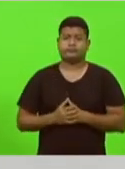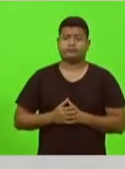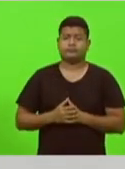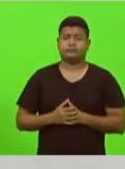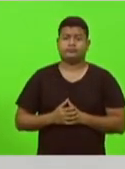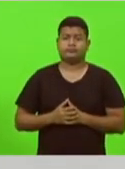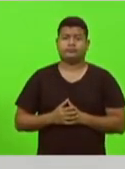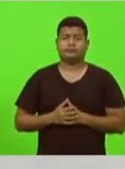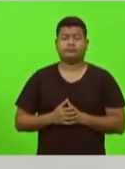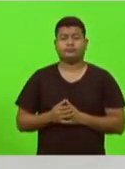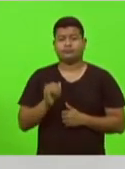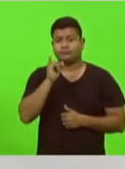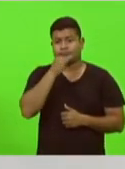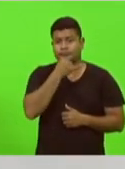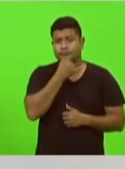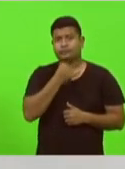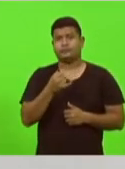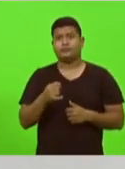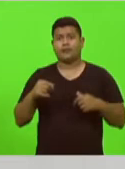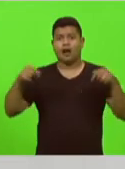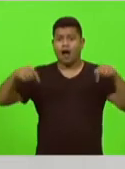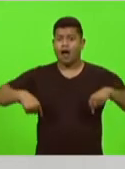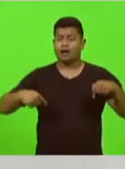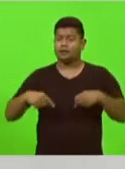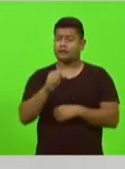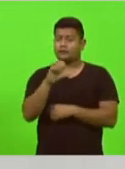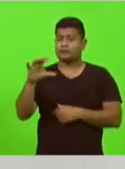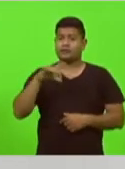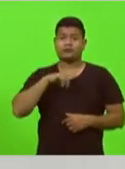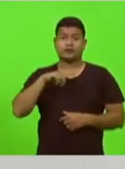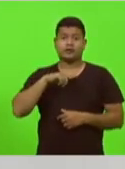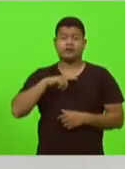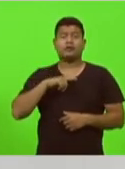E, infelizmente, isso tem nome aqui em Santa Catarina.